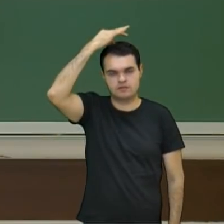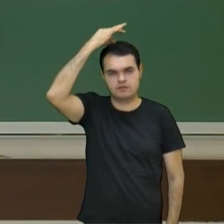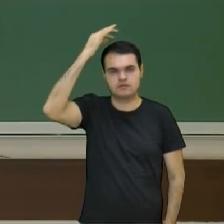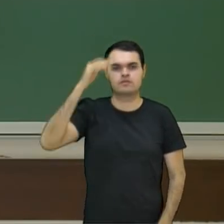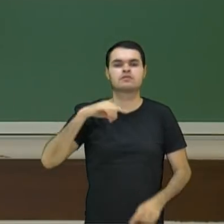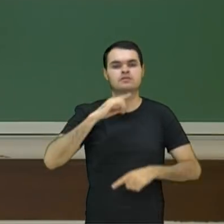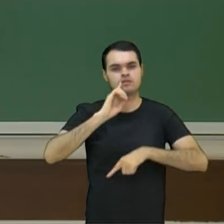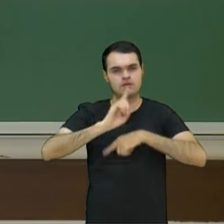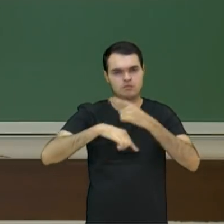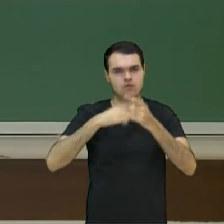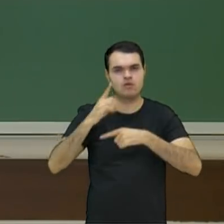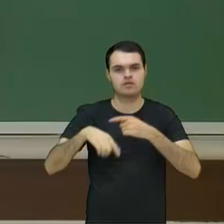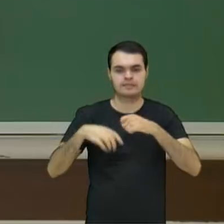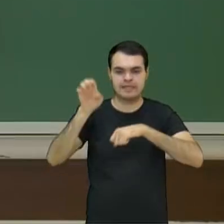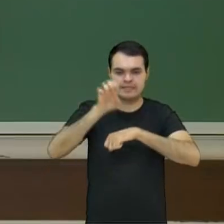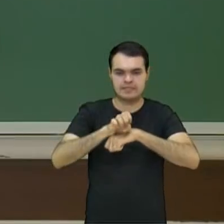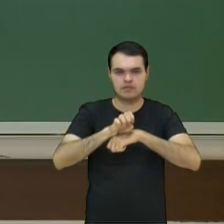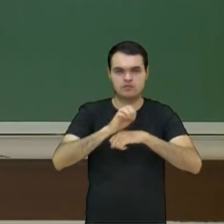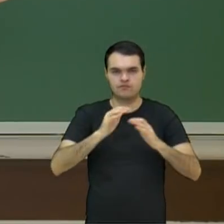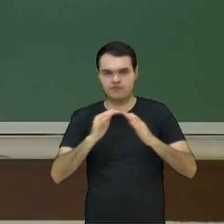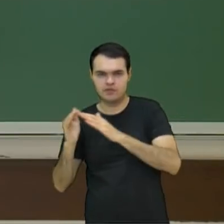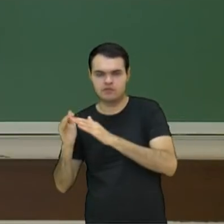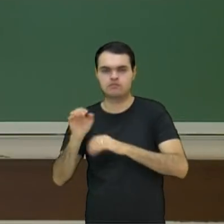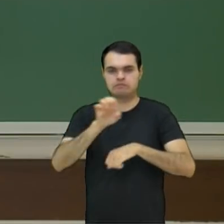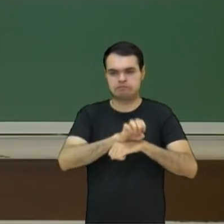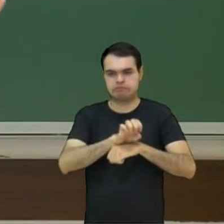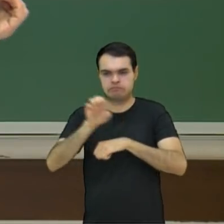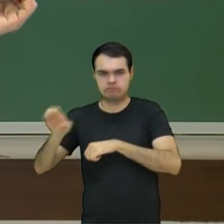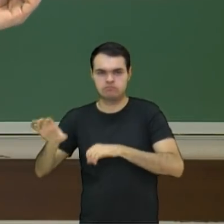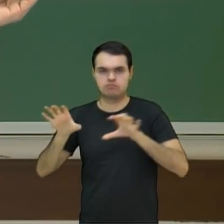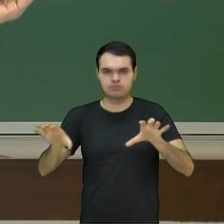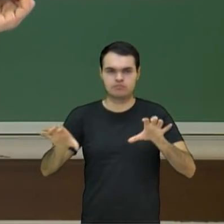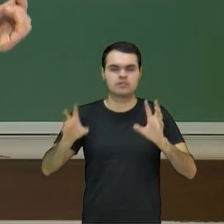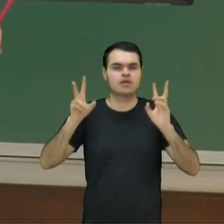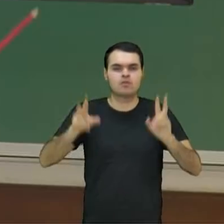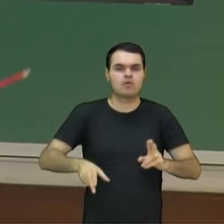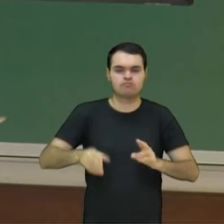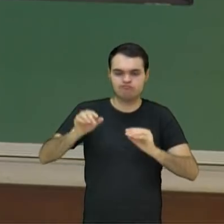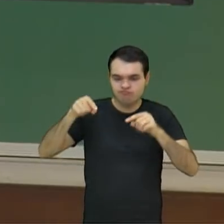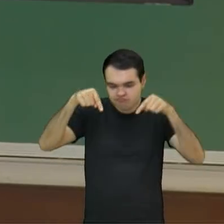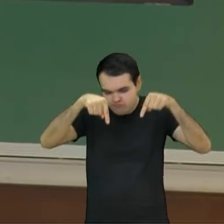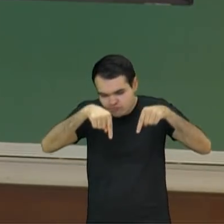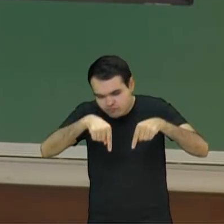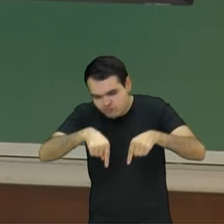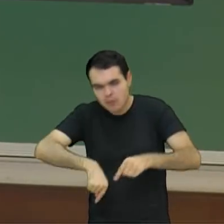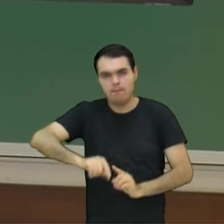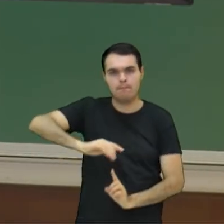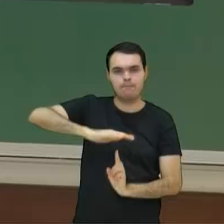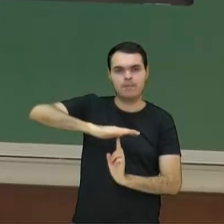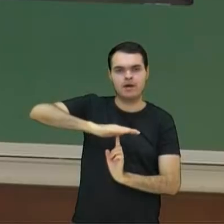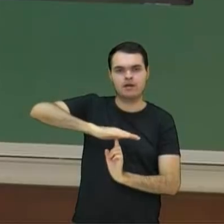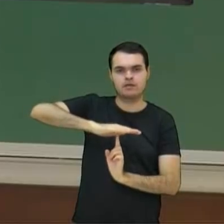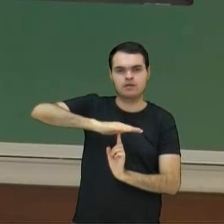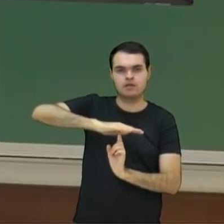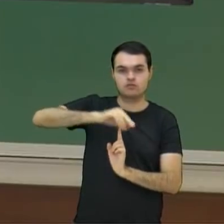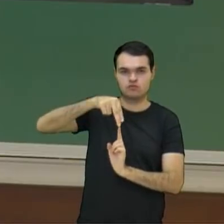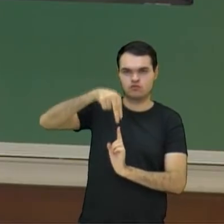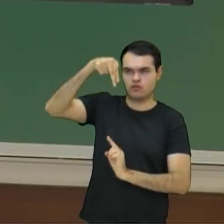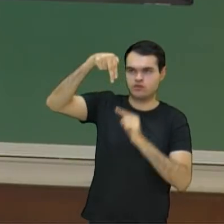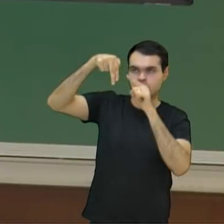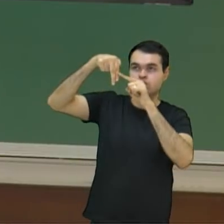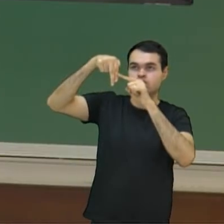regiões, estados vizinhos ali da região Sudeste, como é o caso do Paraná. Nós temos ali na porção norte do nosso